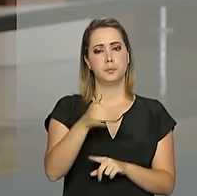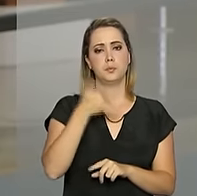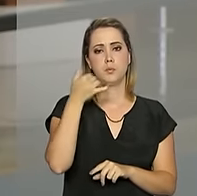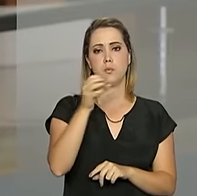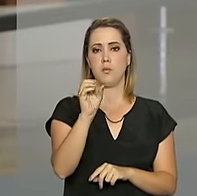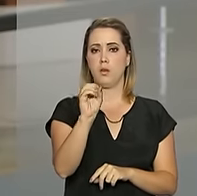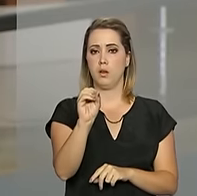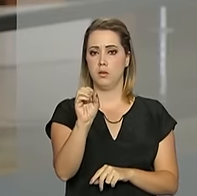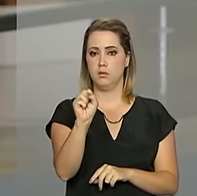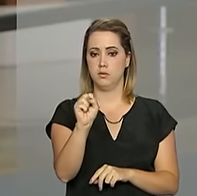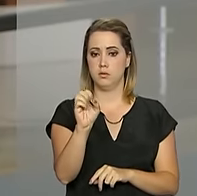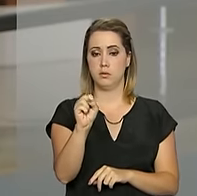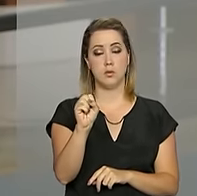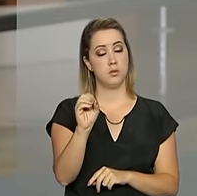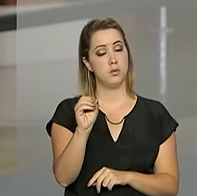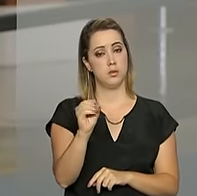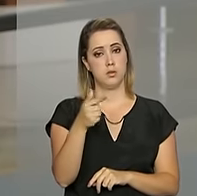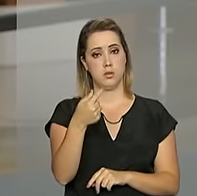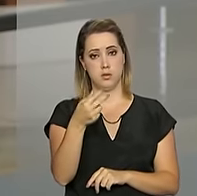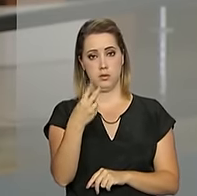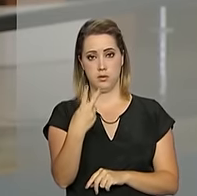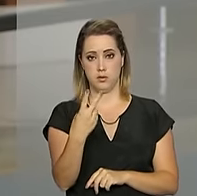é o